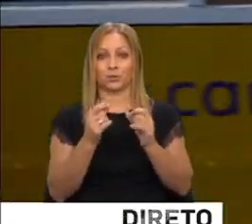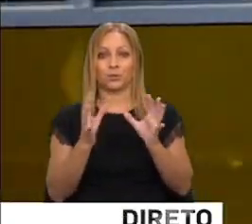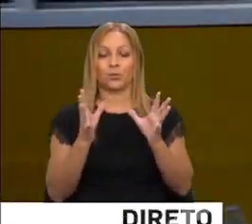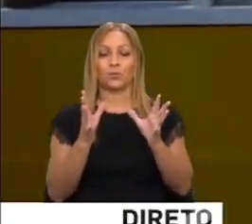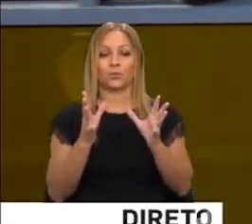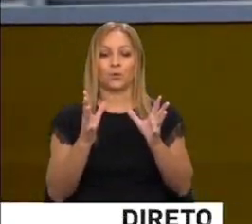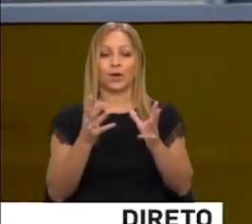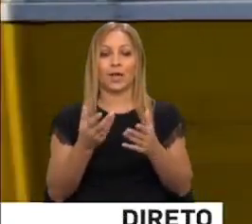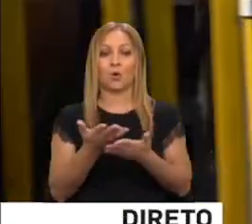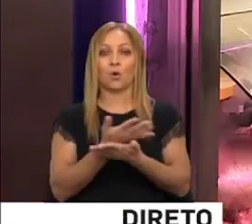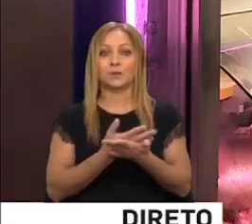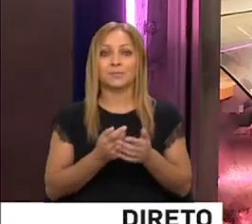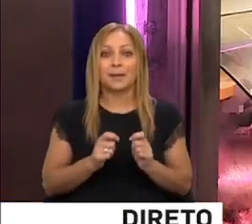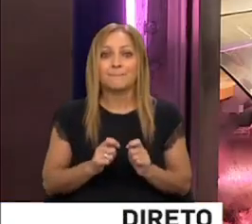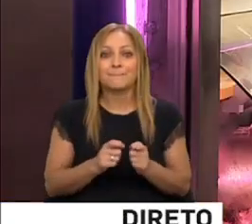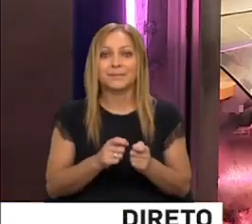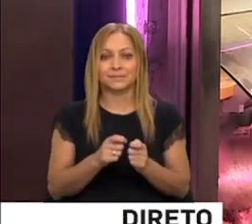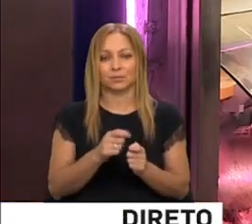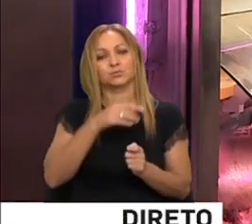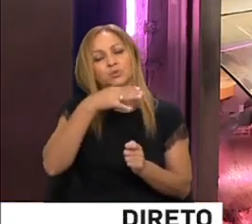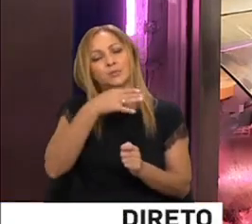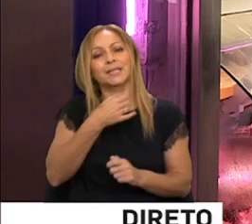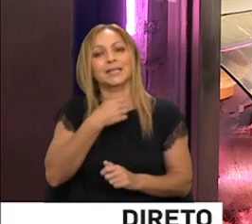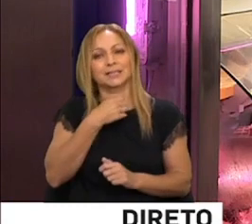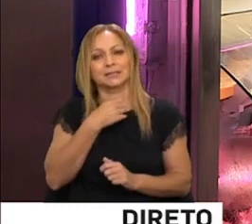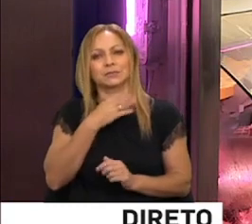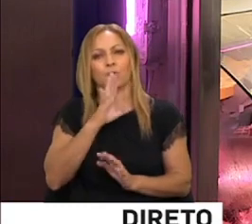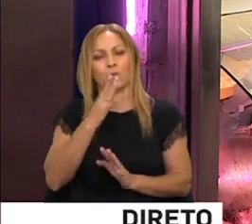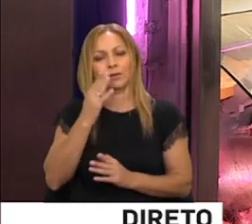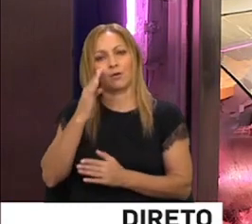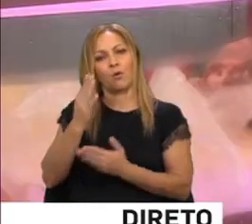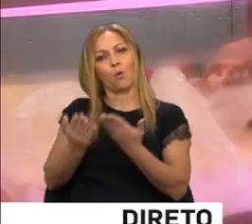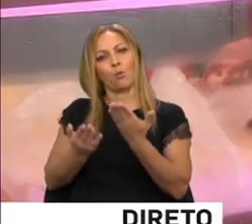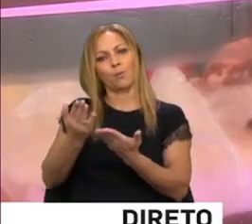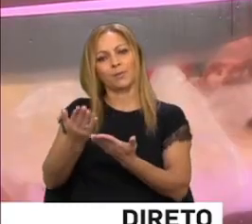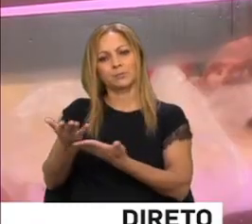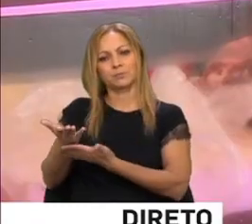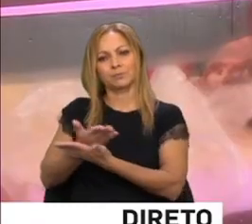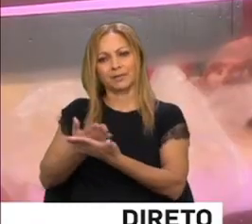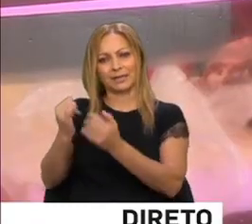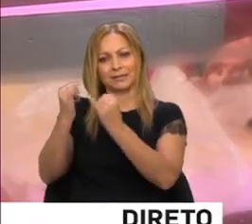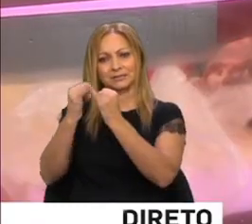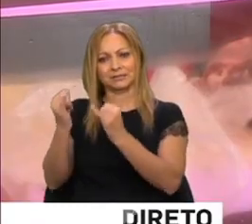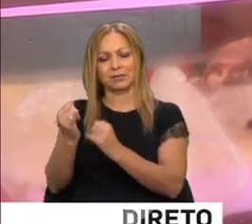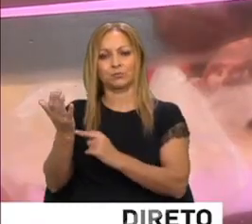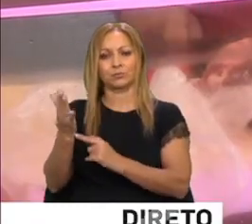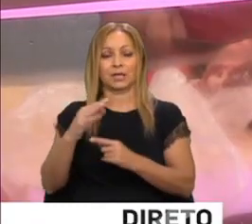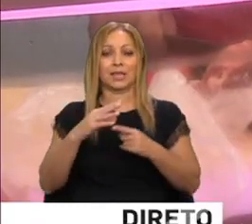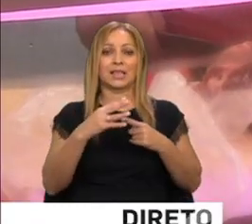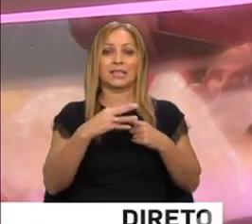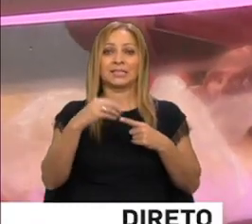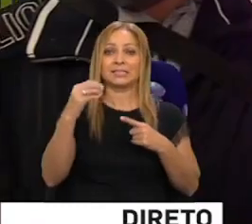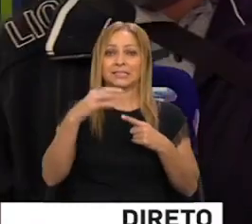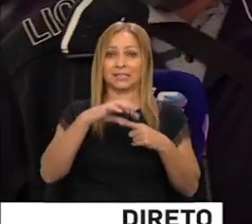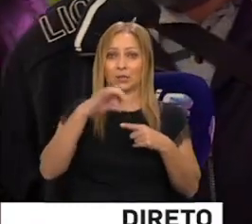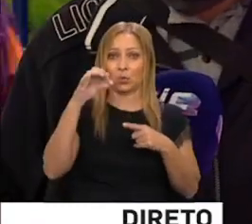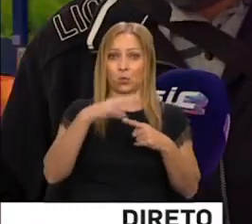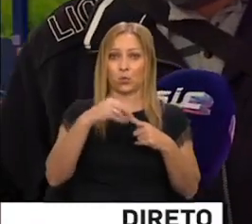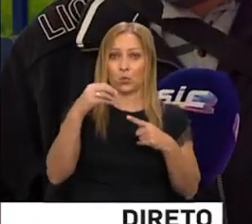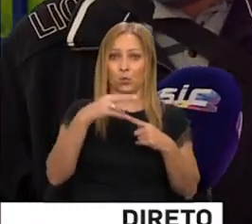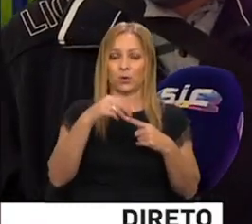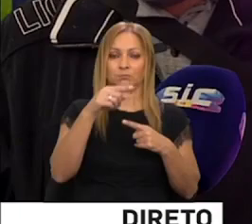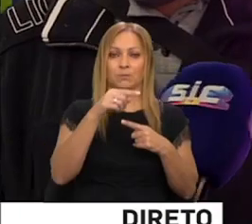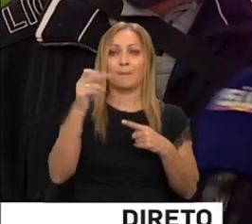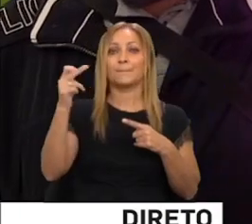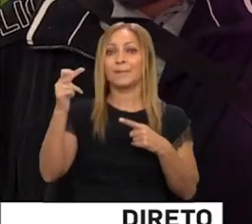explica um pouco desta desta crise quando nós olhamos para os mercados internacionais por exemplo o trigo tentado baixar de forma consistente nos últimos meses o